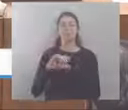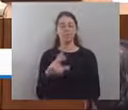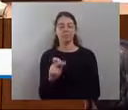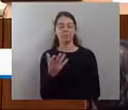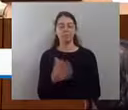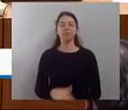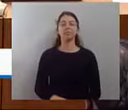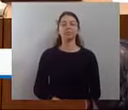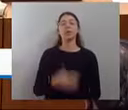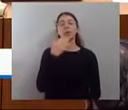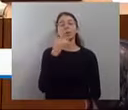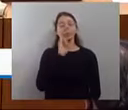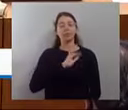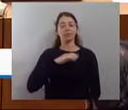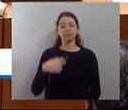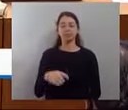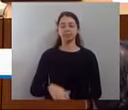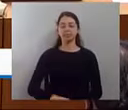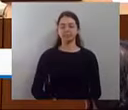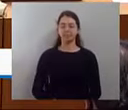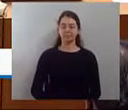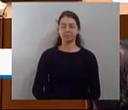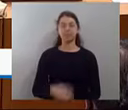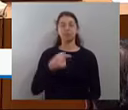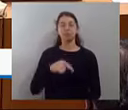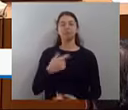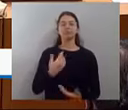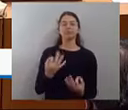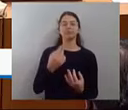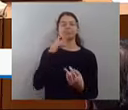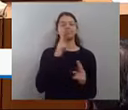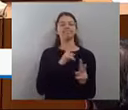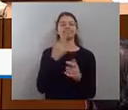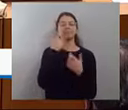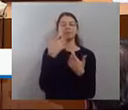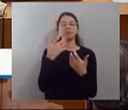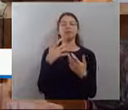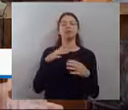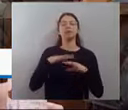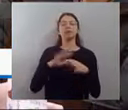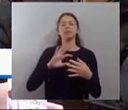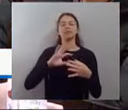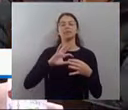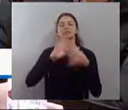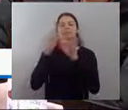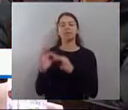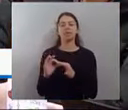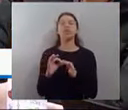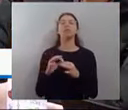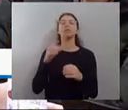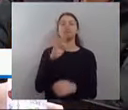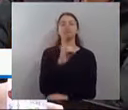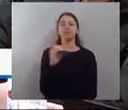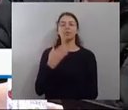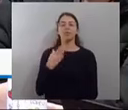Obrigada, Sra. Presidente. Apreciamos e votamos hoje a adesão do município de Oeiras à rede Foodlink, uma rede para a transição alimentar